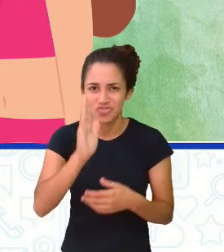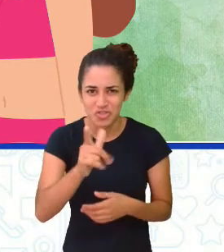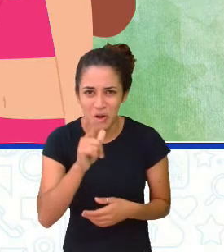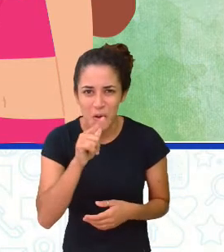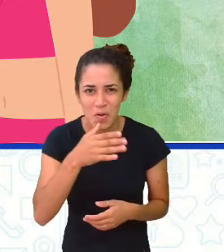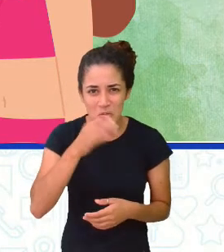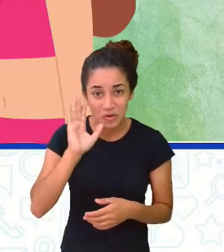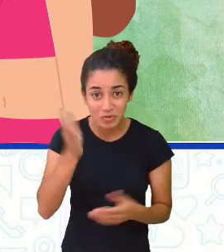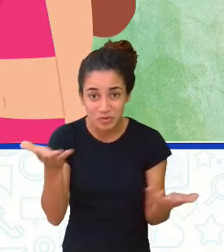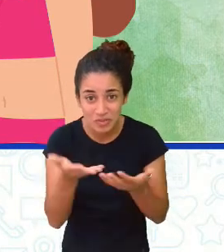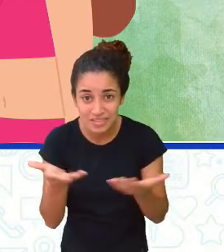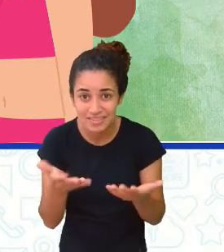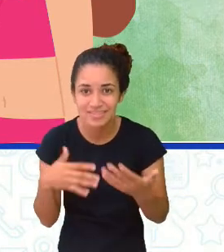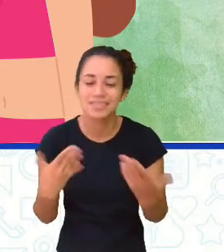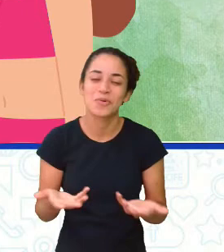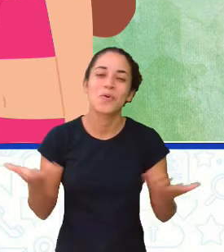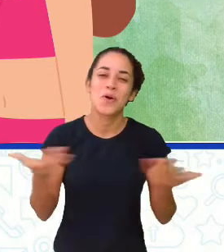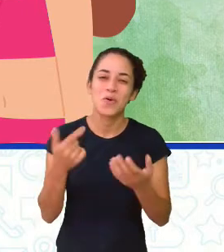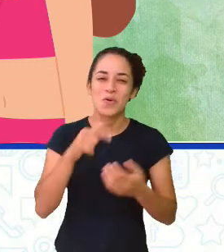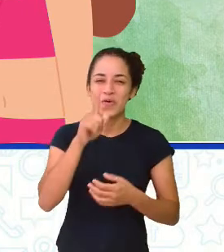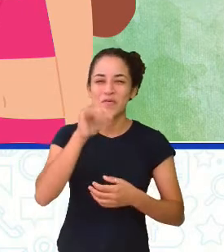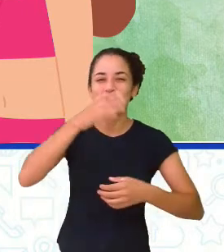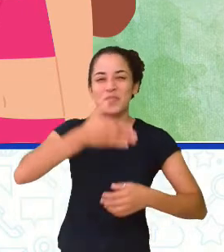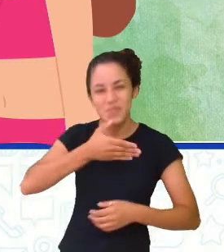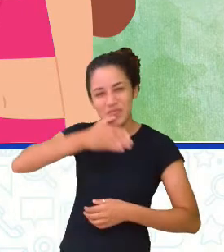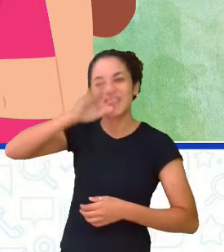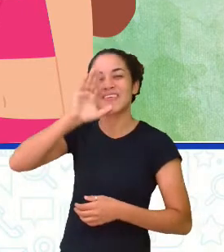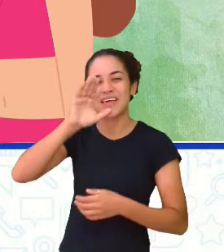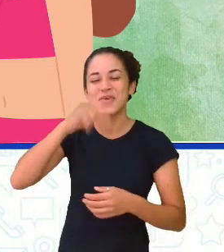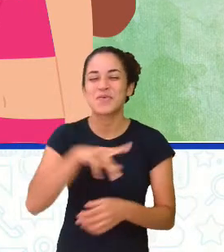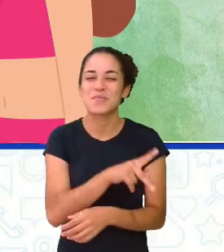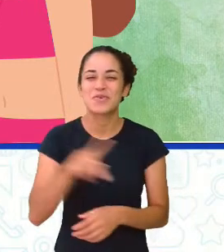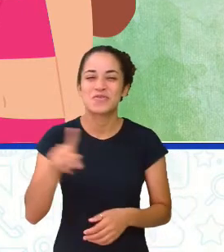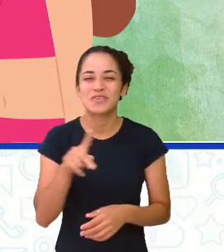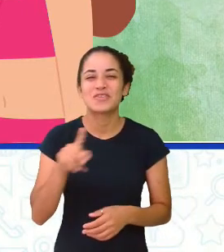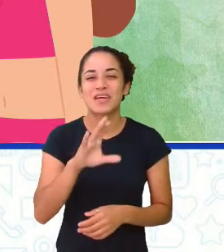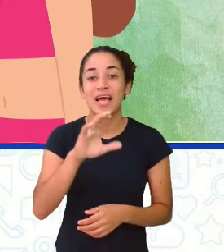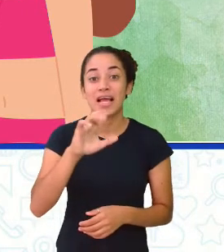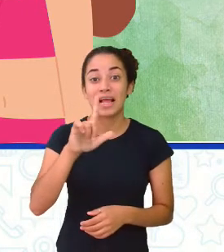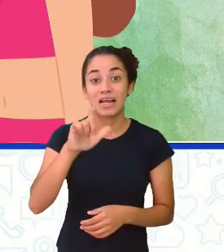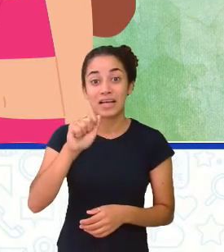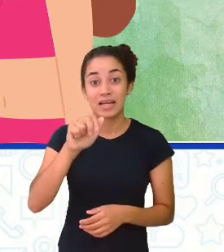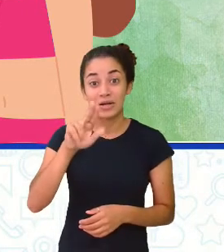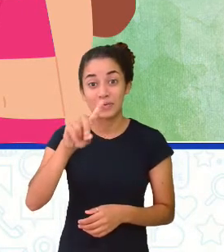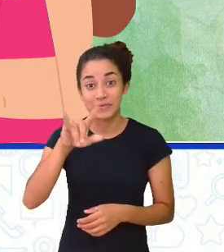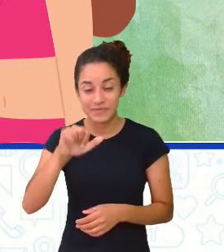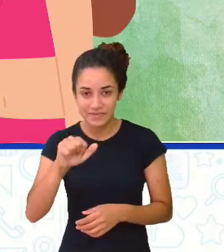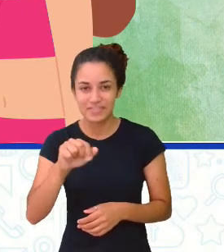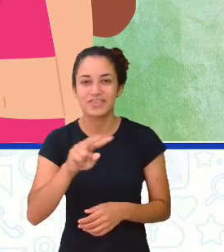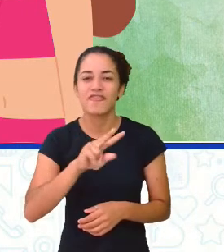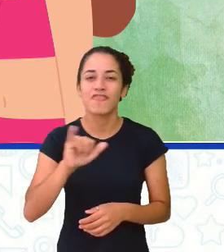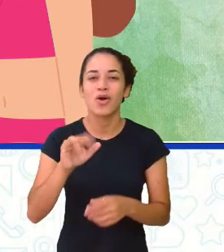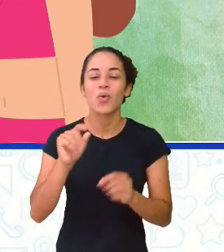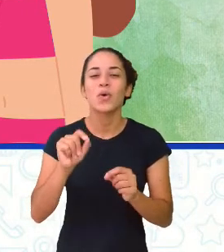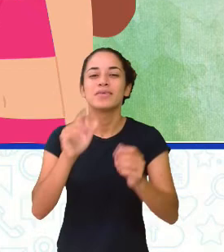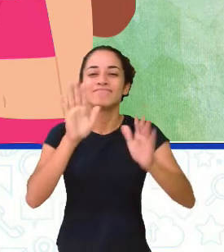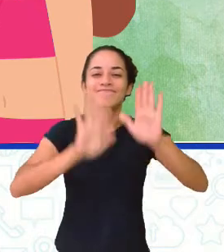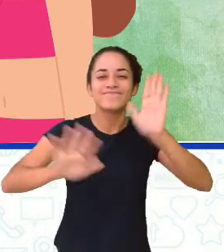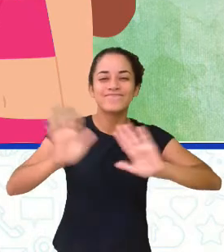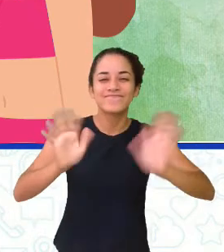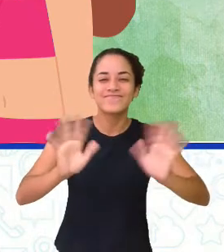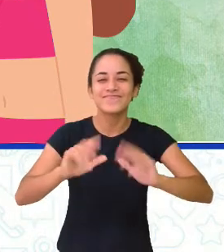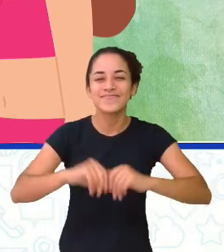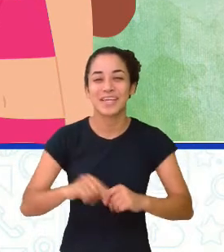aguinha hoje? Então, enquanto eu vou tomar aqui um golinho de água, a professora Cláudia vai falar com vocês e já vai se despedir. Eu volto